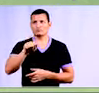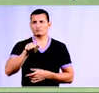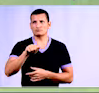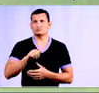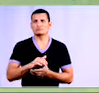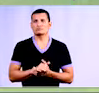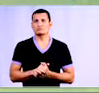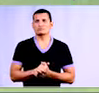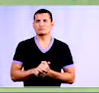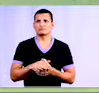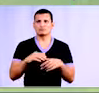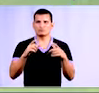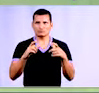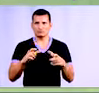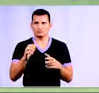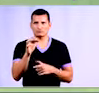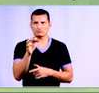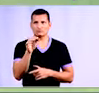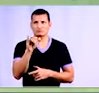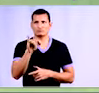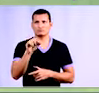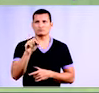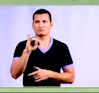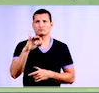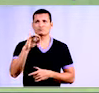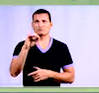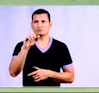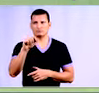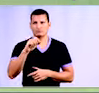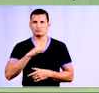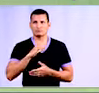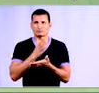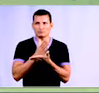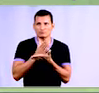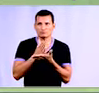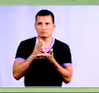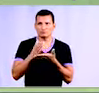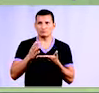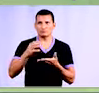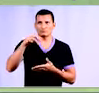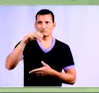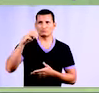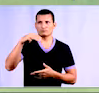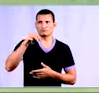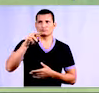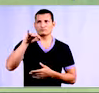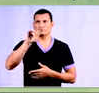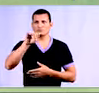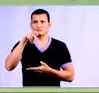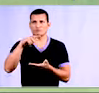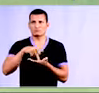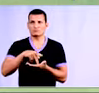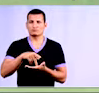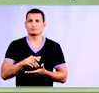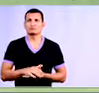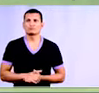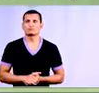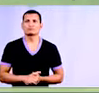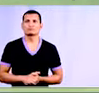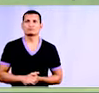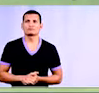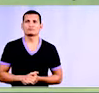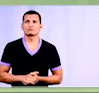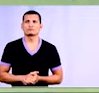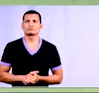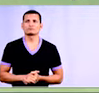falando de um endereço físico. Temos posições de memória real, né? A quarta